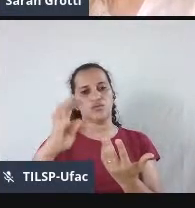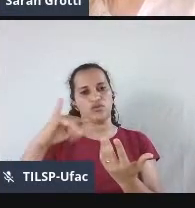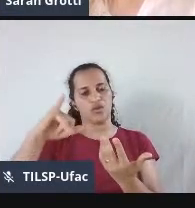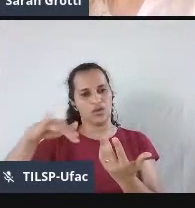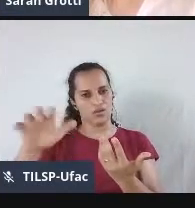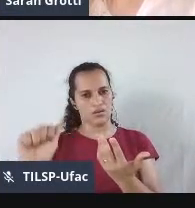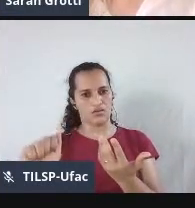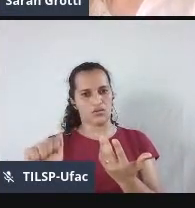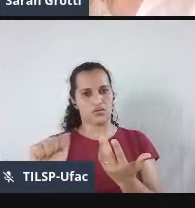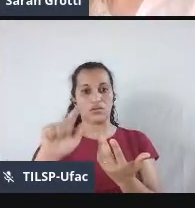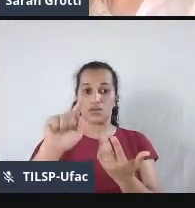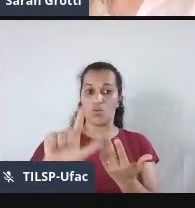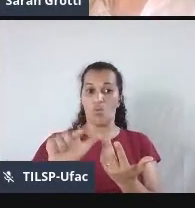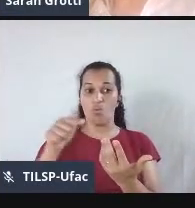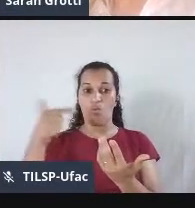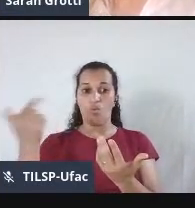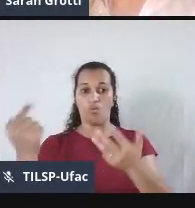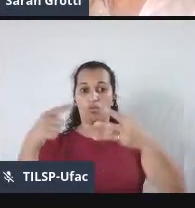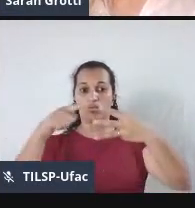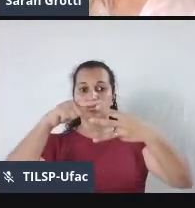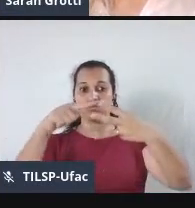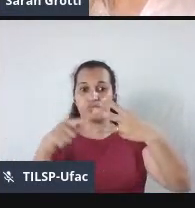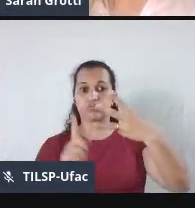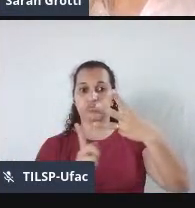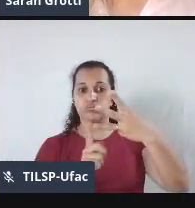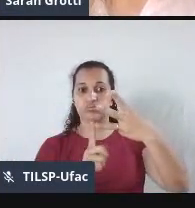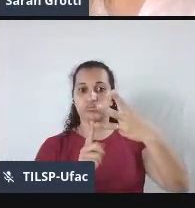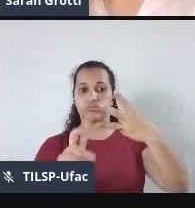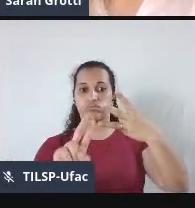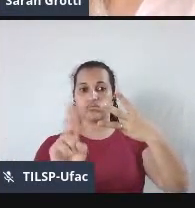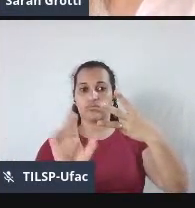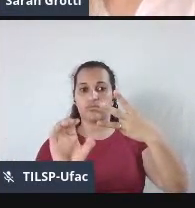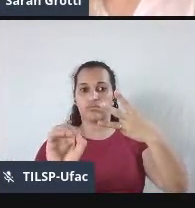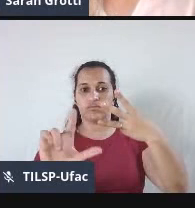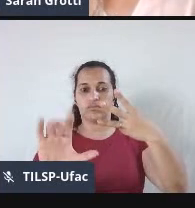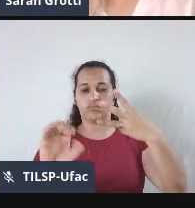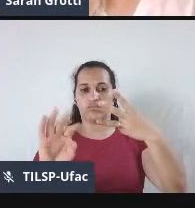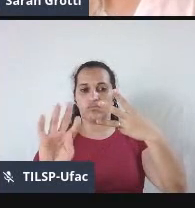é holotranscobalamina, só que esse exame é muito caro e ele